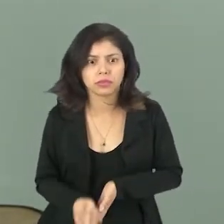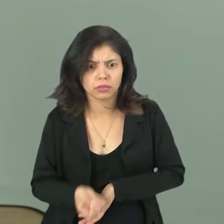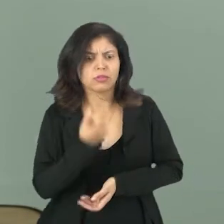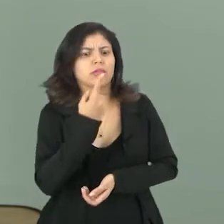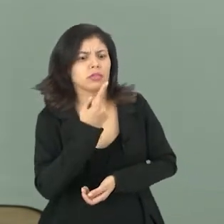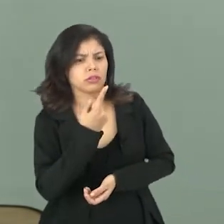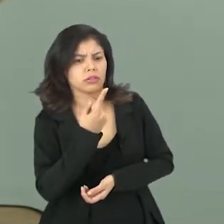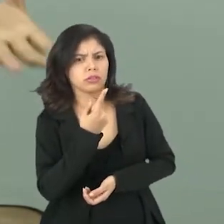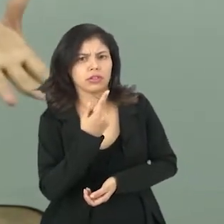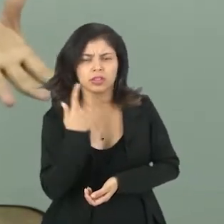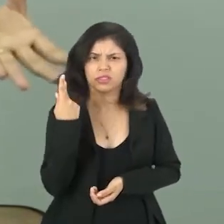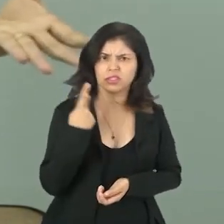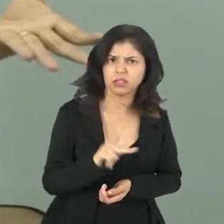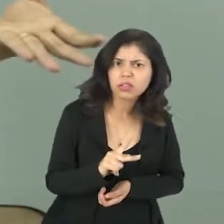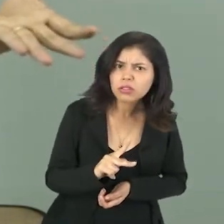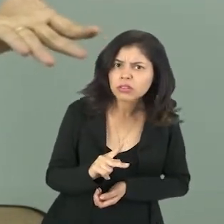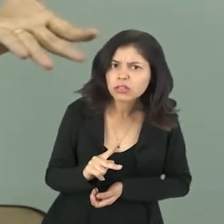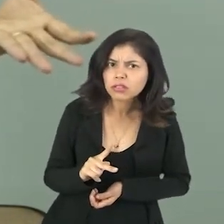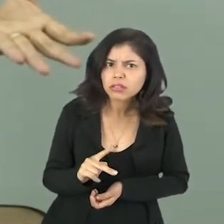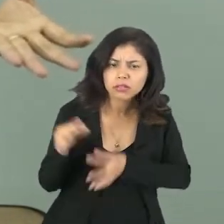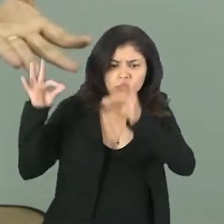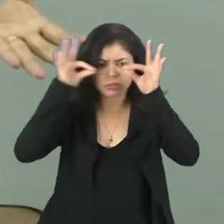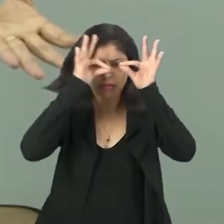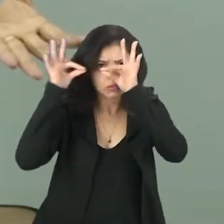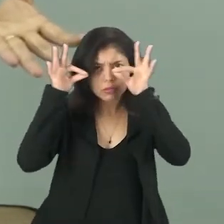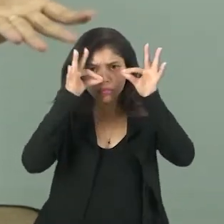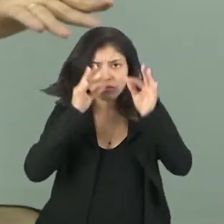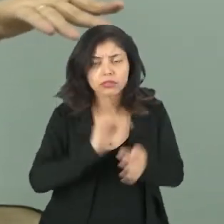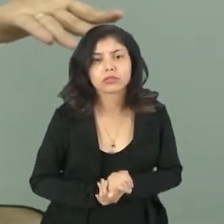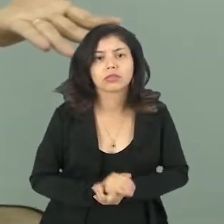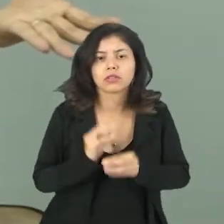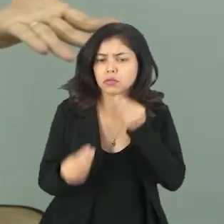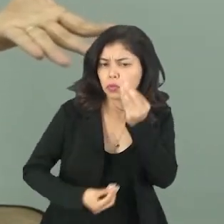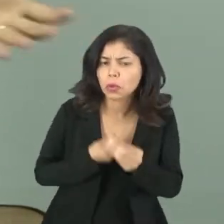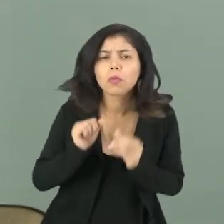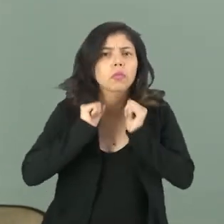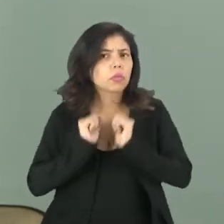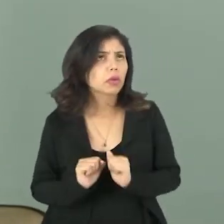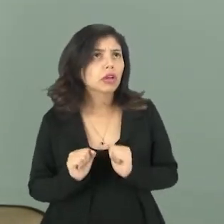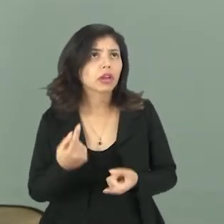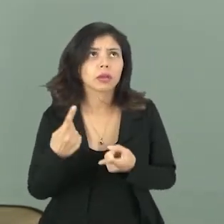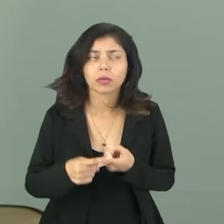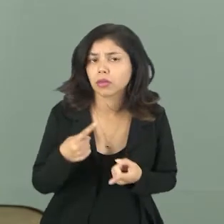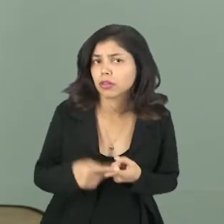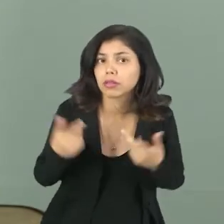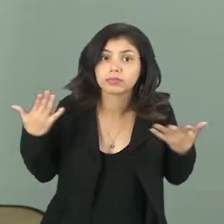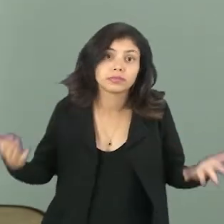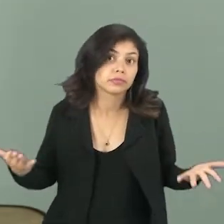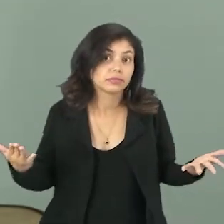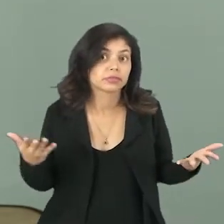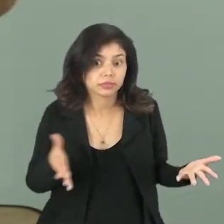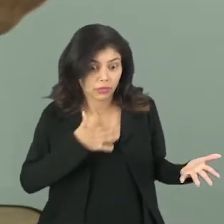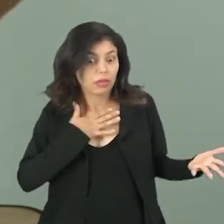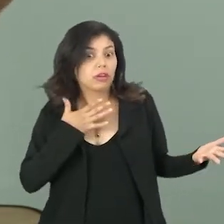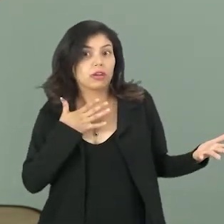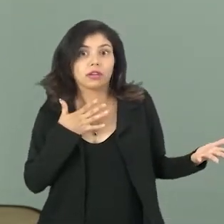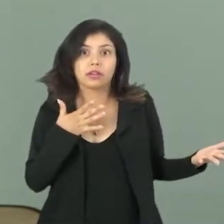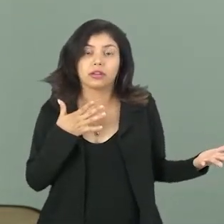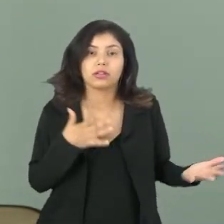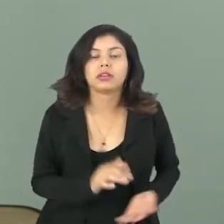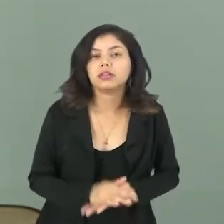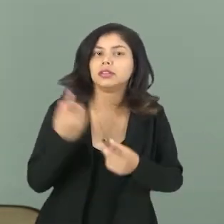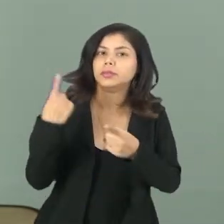ela fica assustada eram teus então Dona Coruja mas como pode porque a gente porque que ela ficou tão